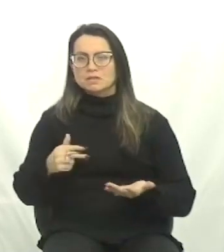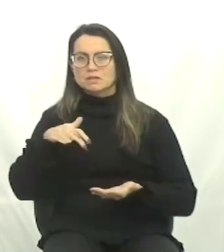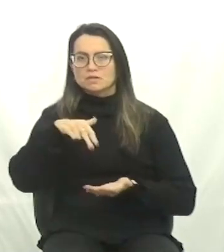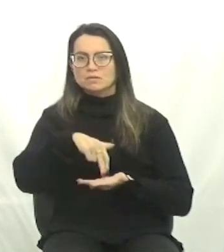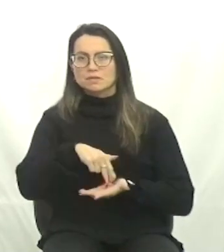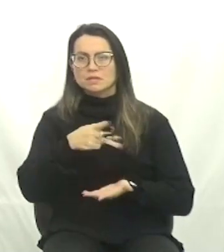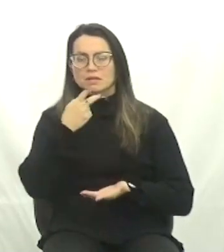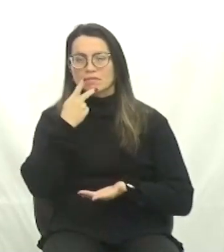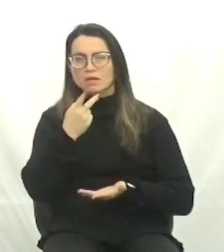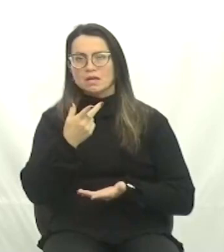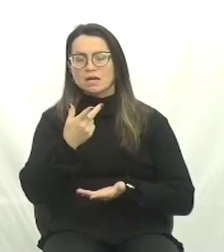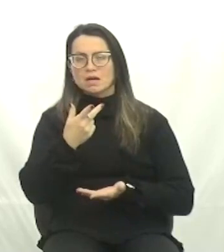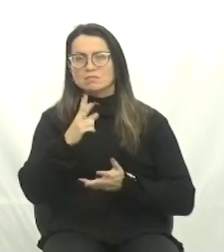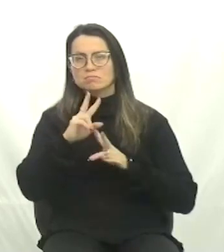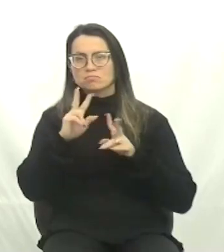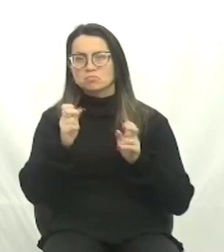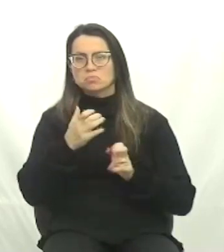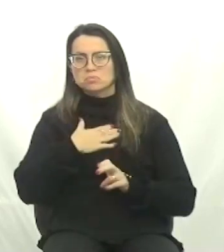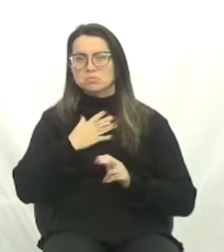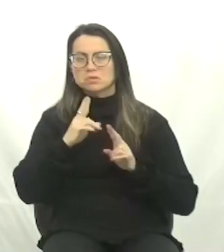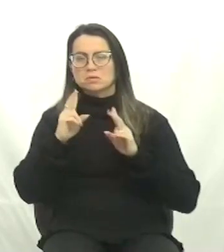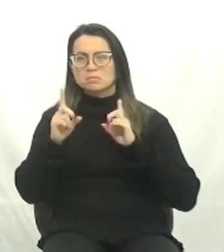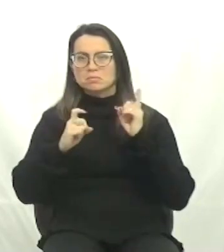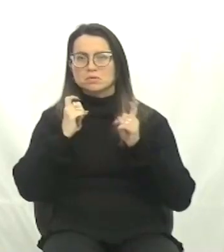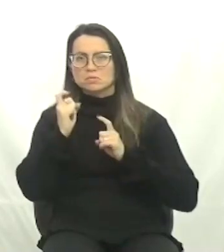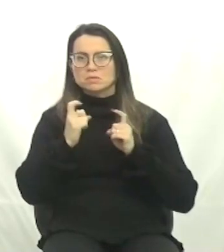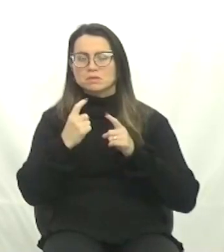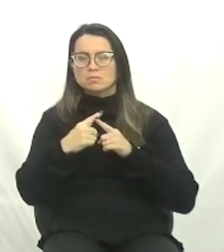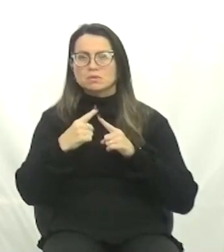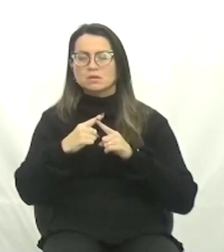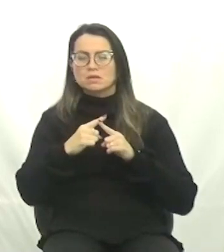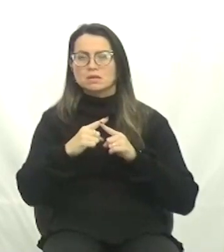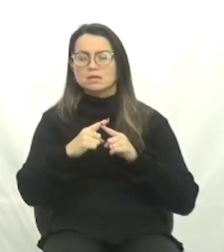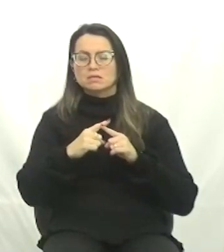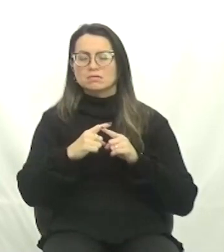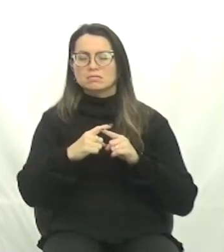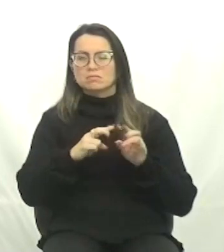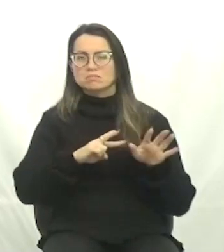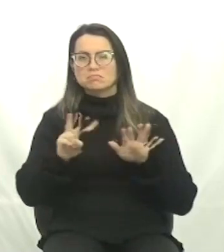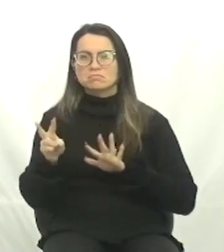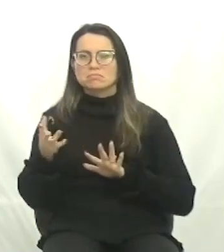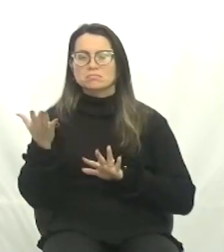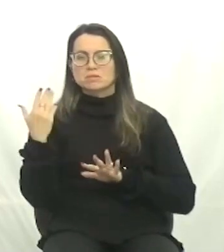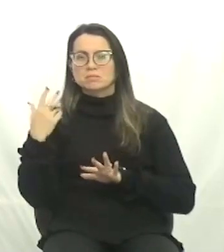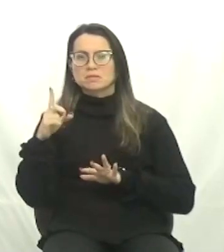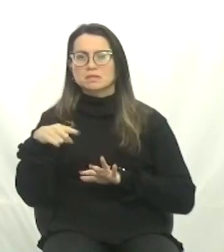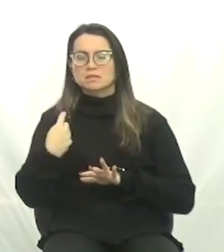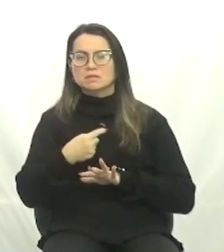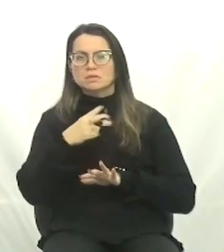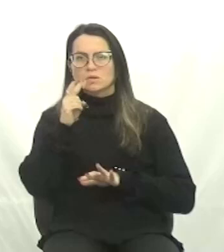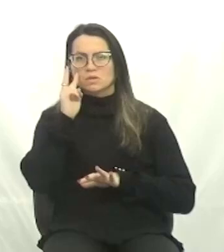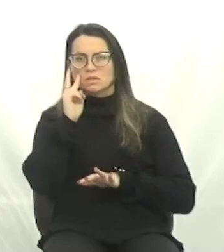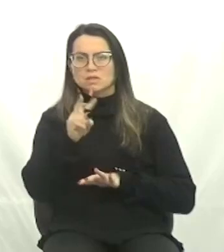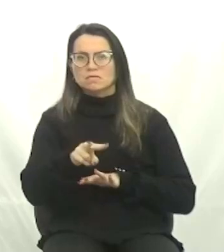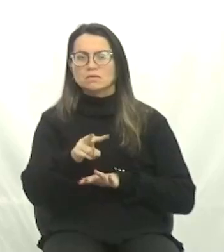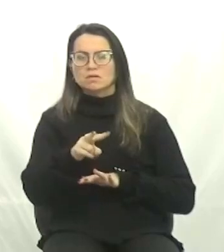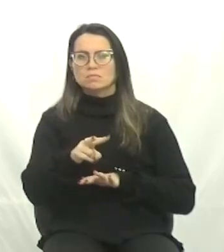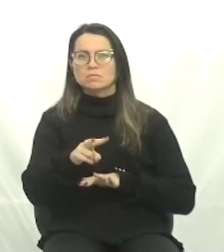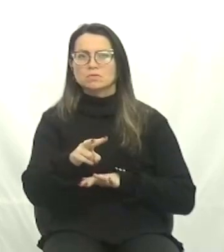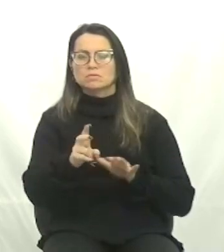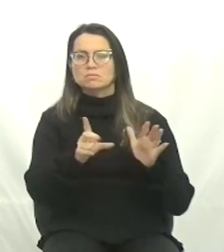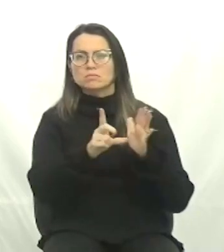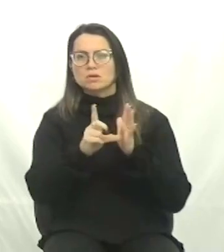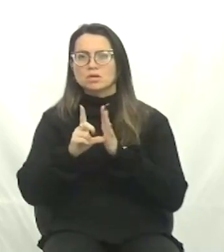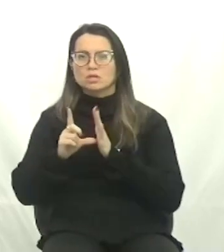uma preocupação, porque na última semana nós acompanhamos o comércio de